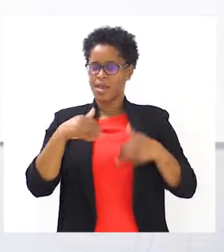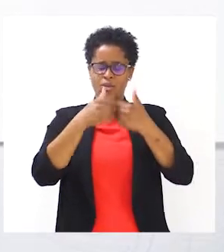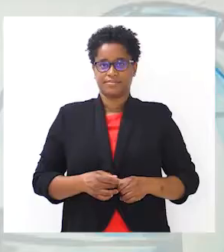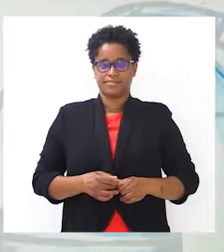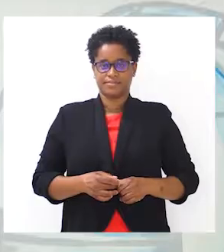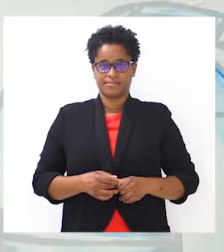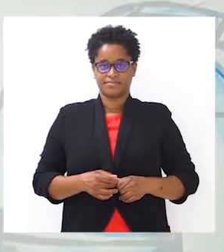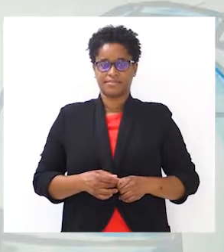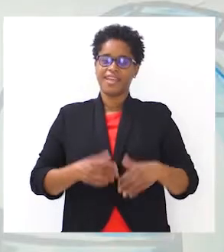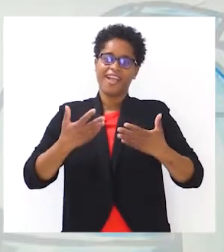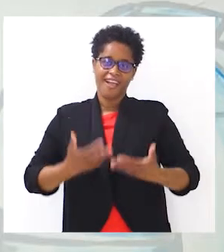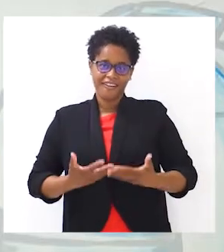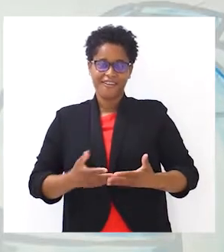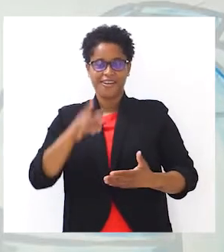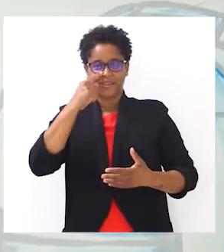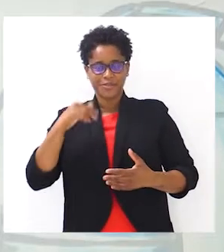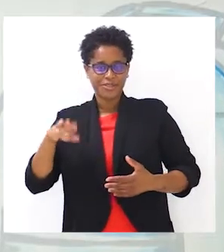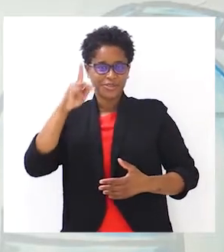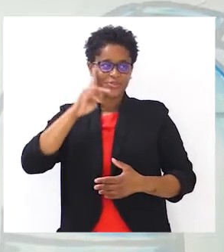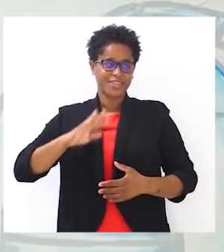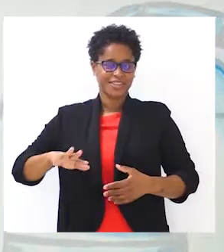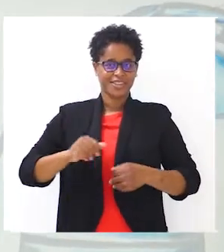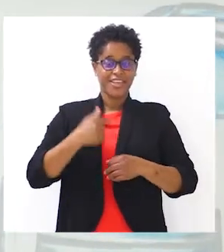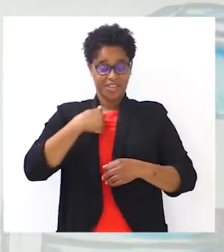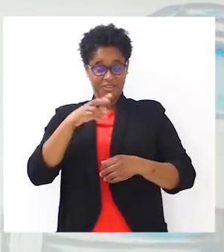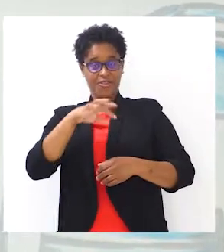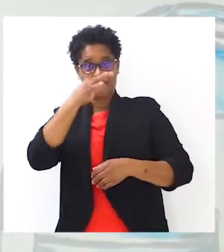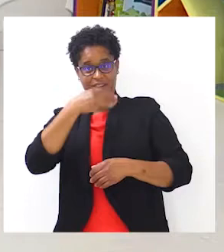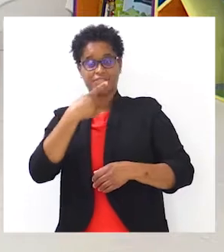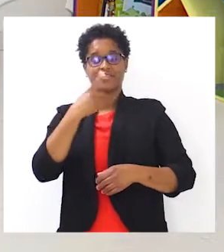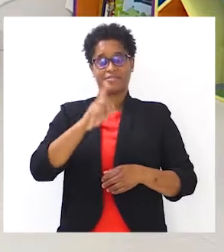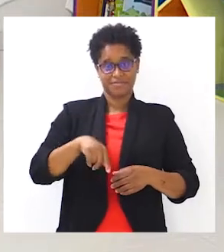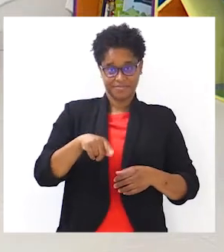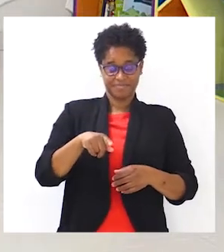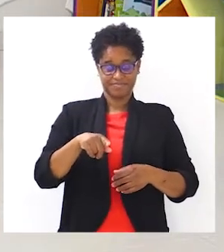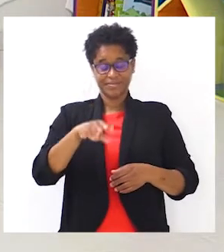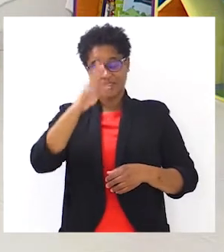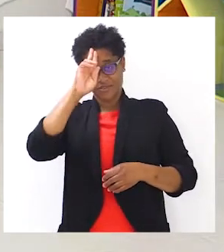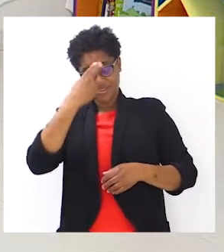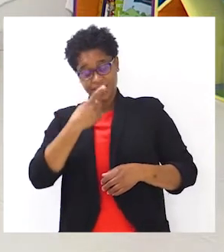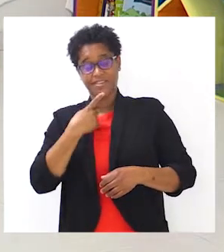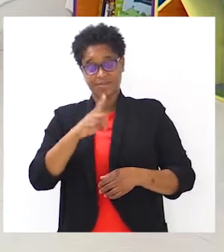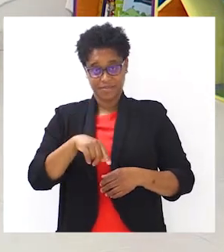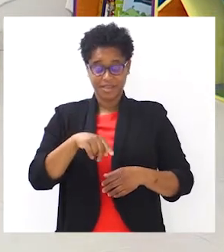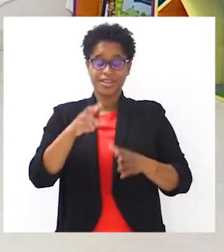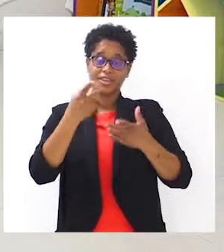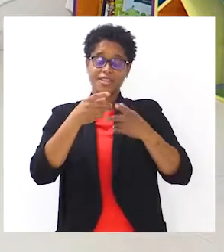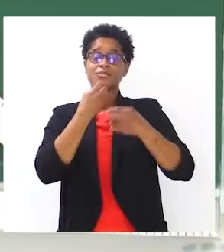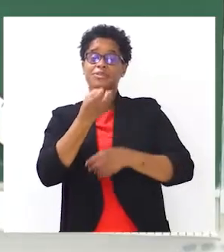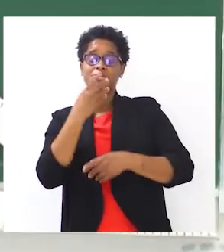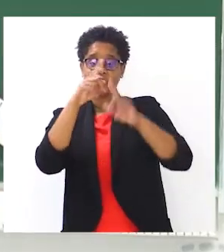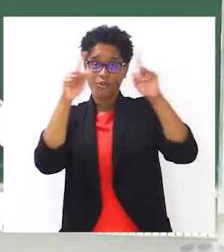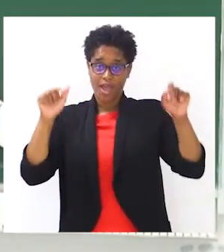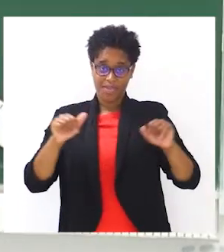dúvidas? Agora, meninos e meninas, vou reforçar a explicação no quadro.